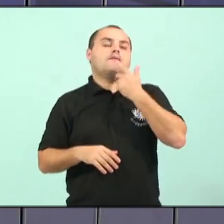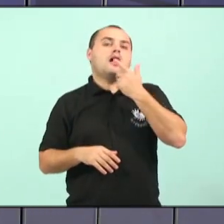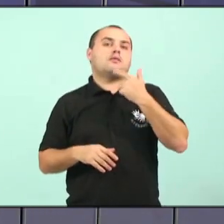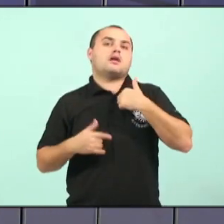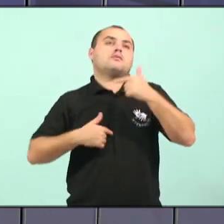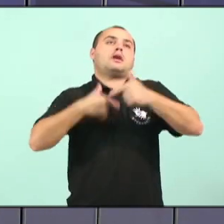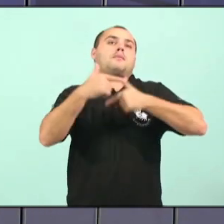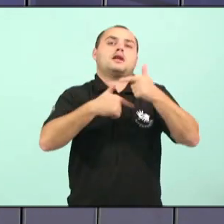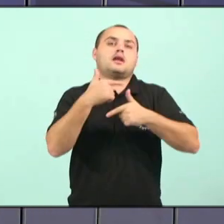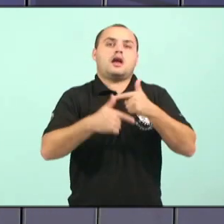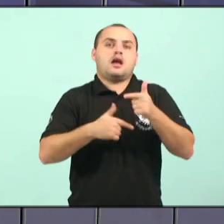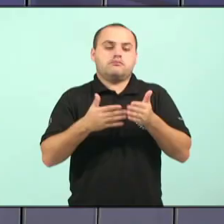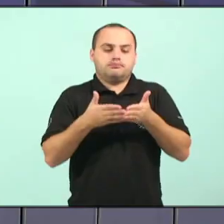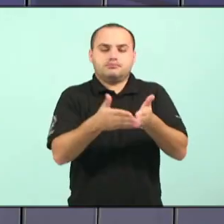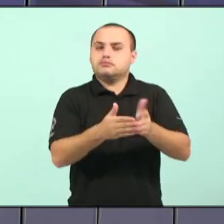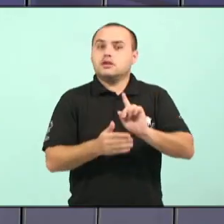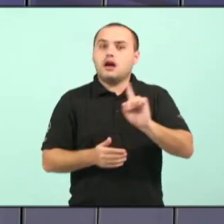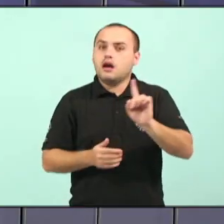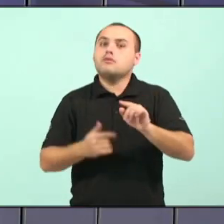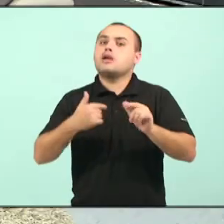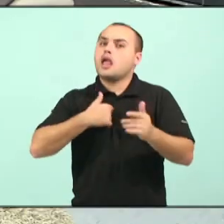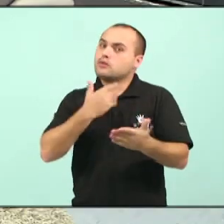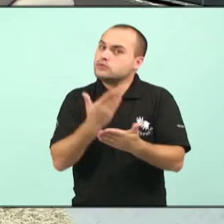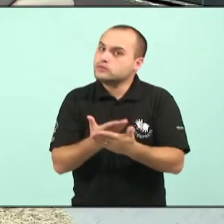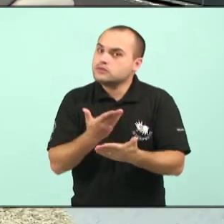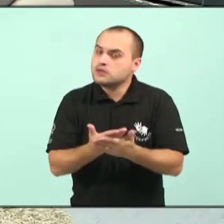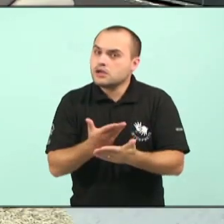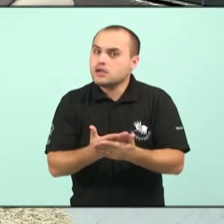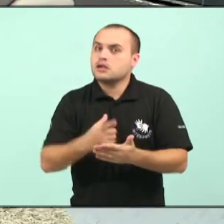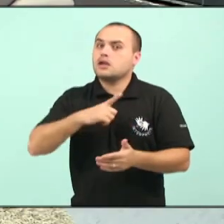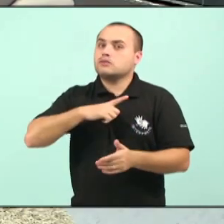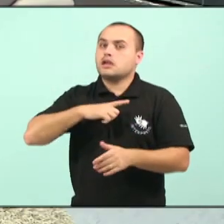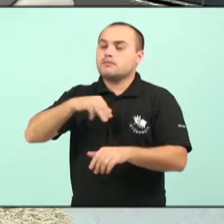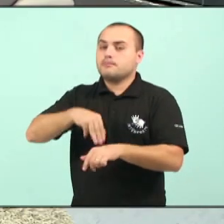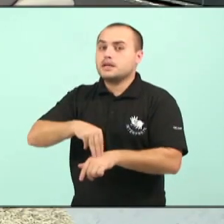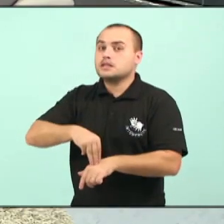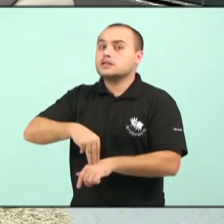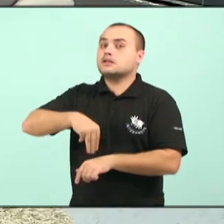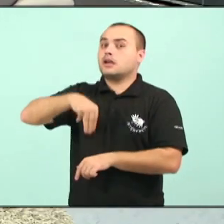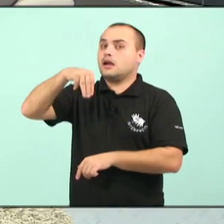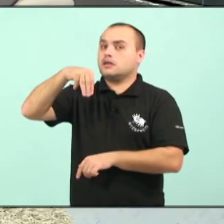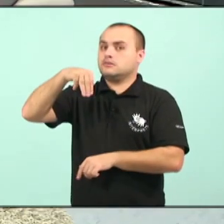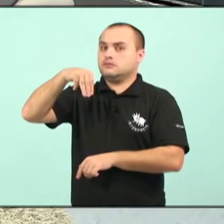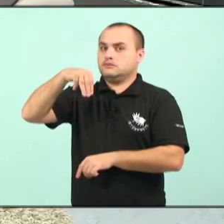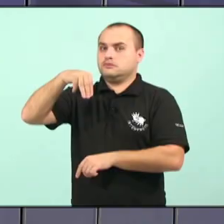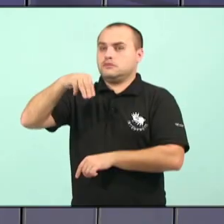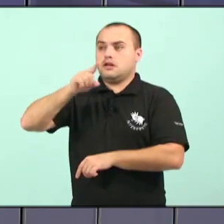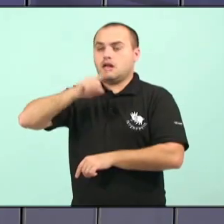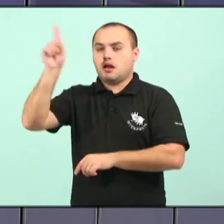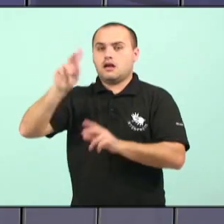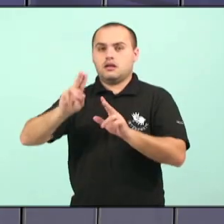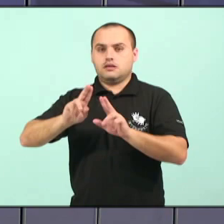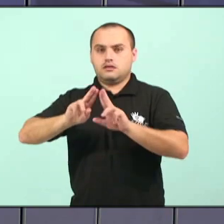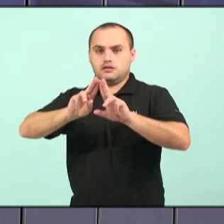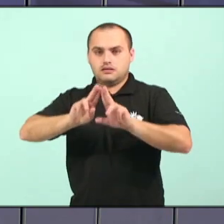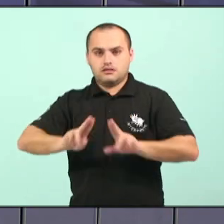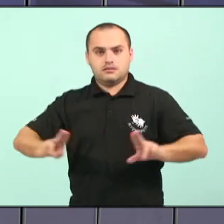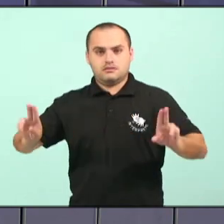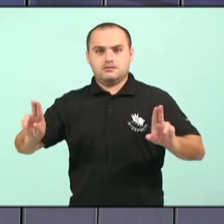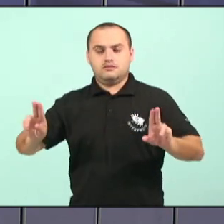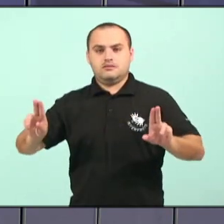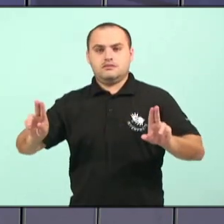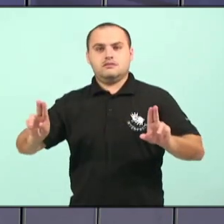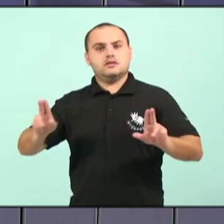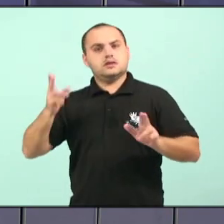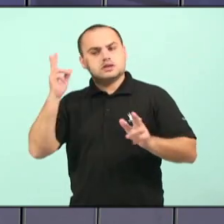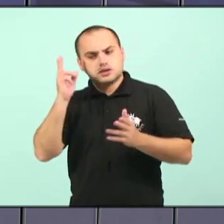Eu estudei muito tema, tenho um mestrado em engenharia de transportes na Universidade Federal e sempre me debrucei